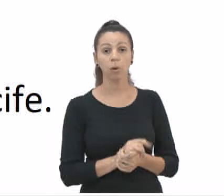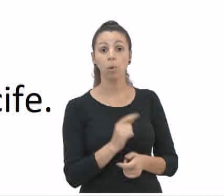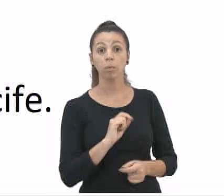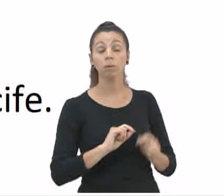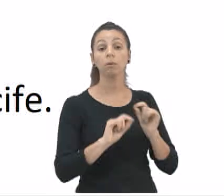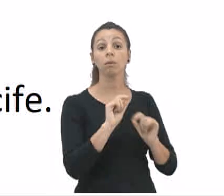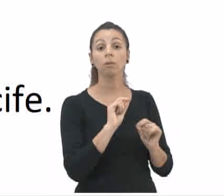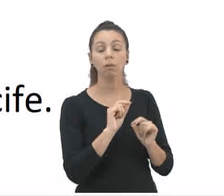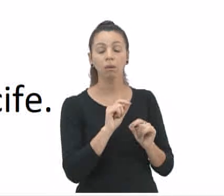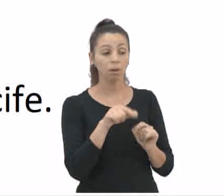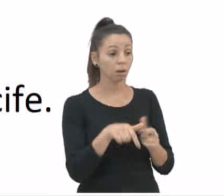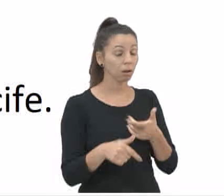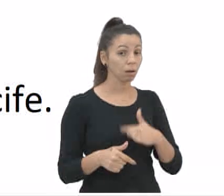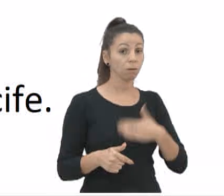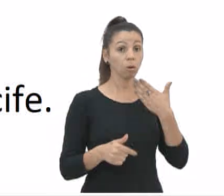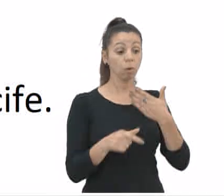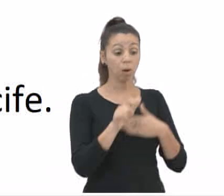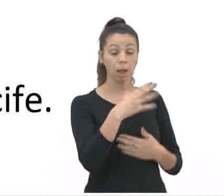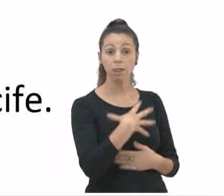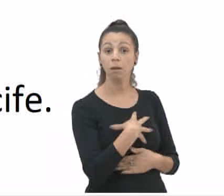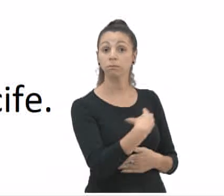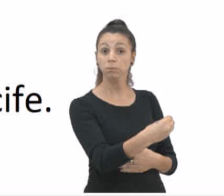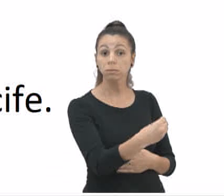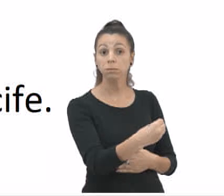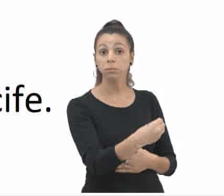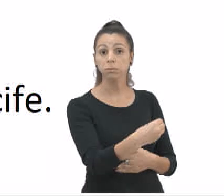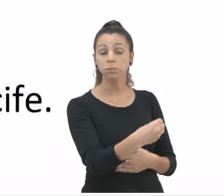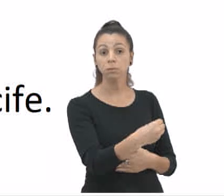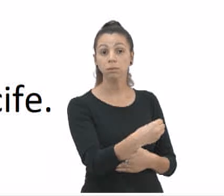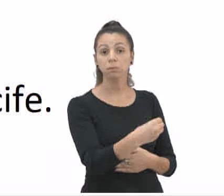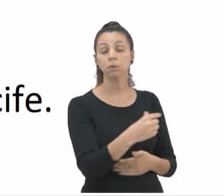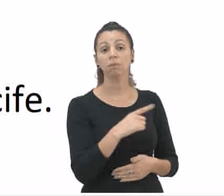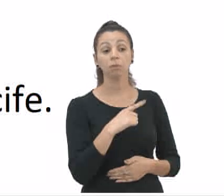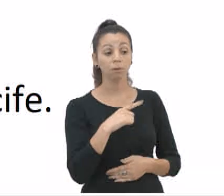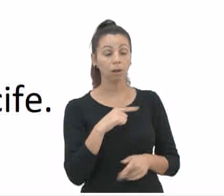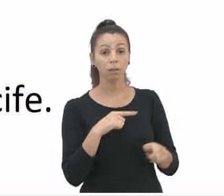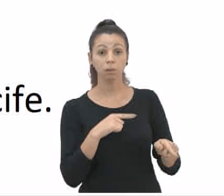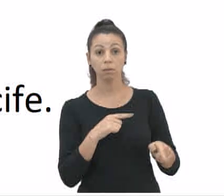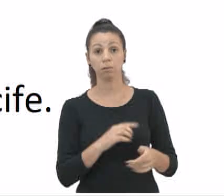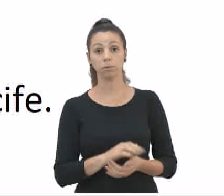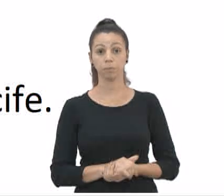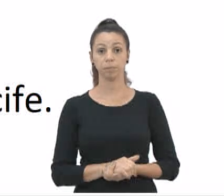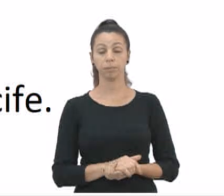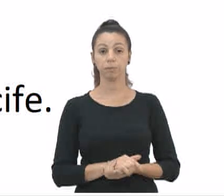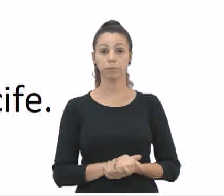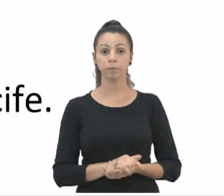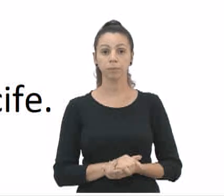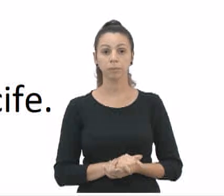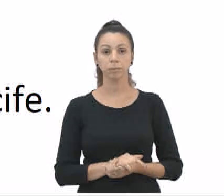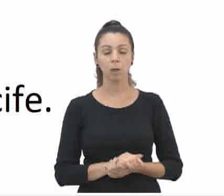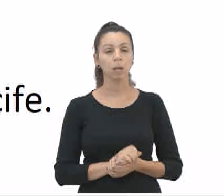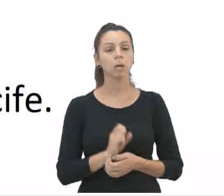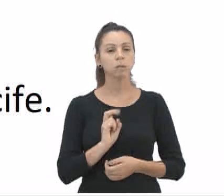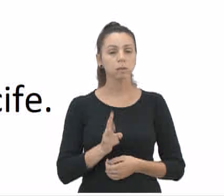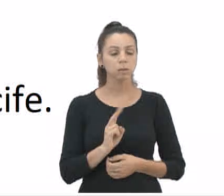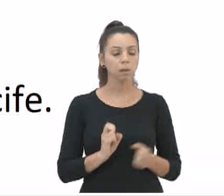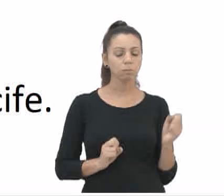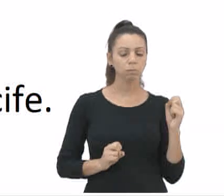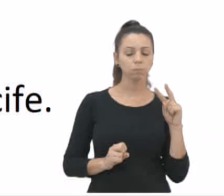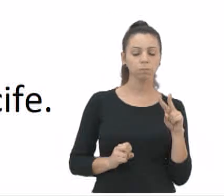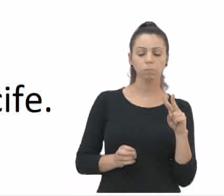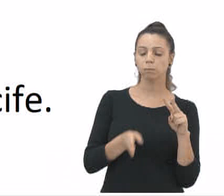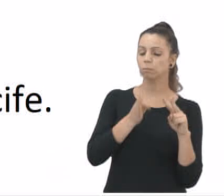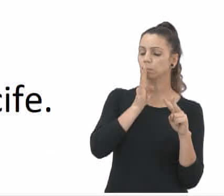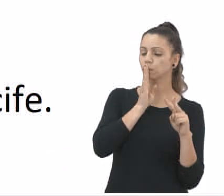descoberta horrorizada da filha que tinha. Ela nos espiava em silêncio.